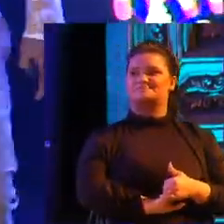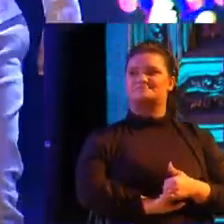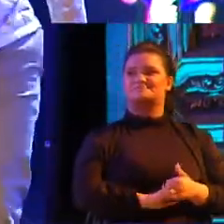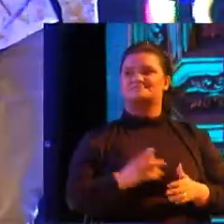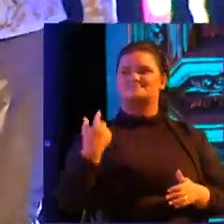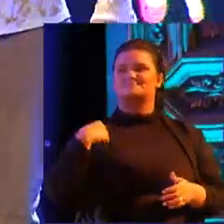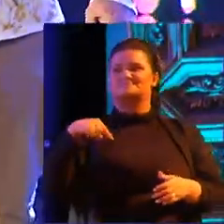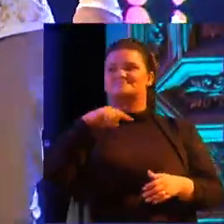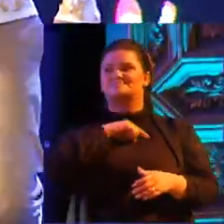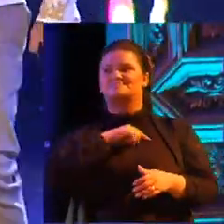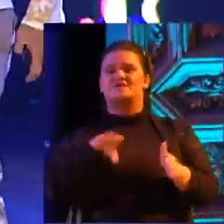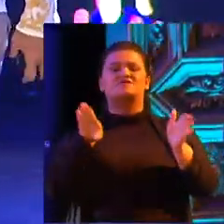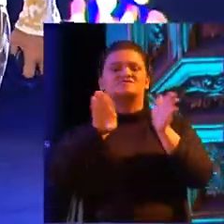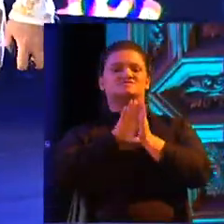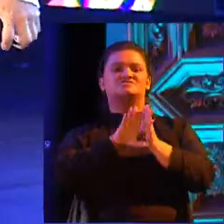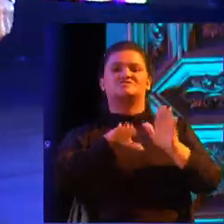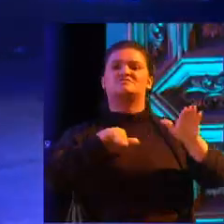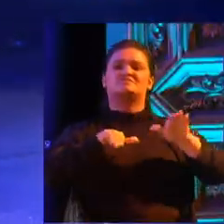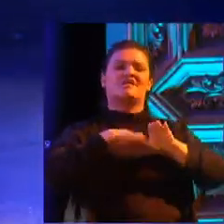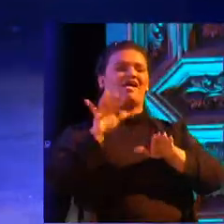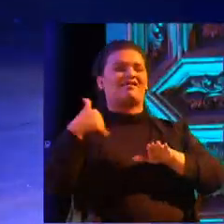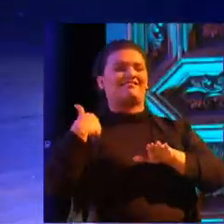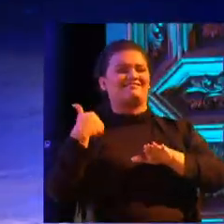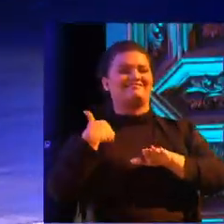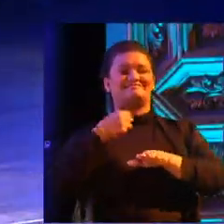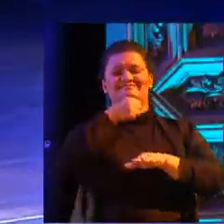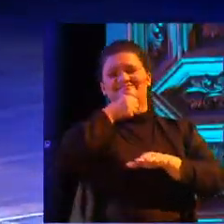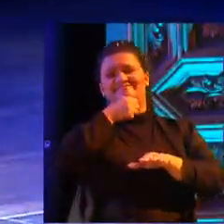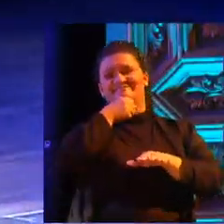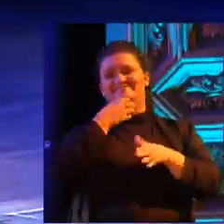veio no ritmo da nossa idade aqui.